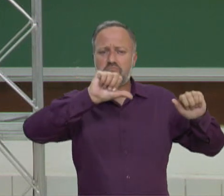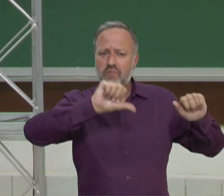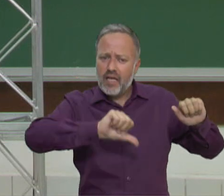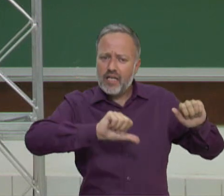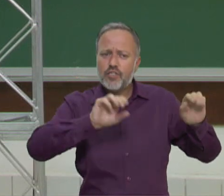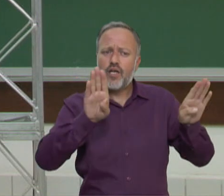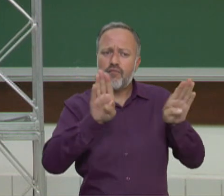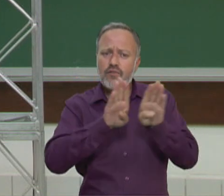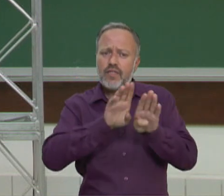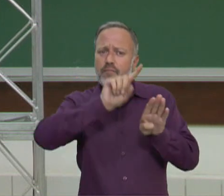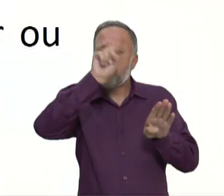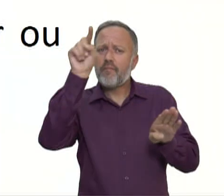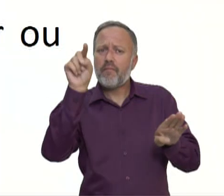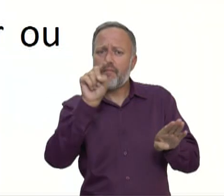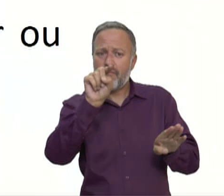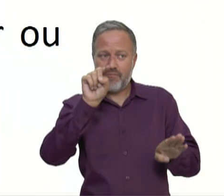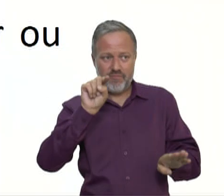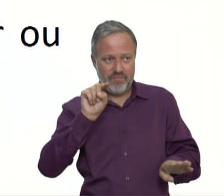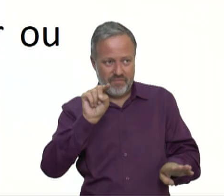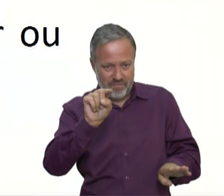interrogativo. Vamos começar.